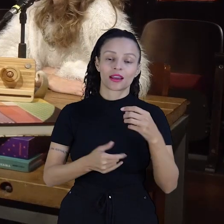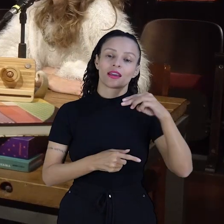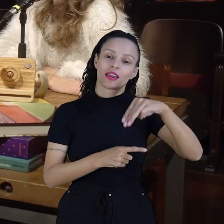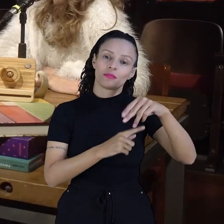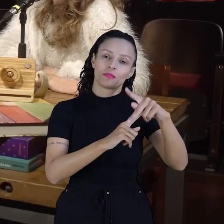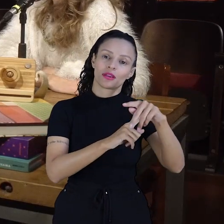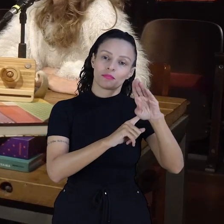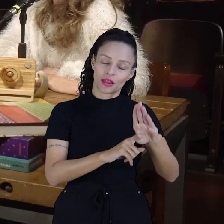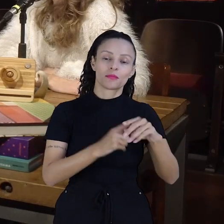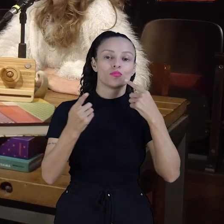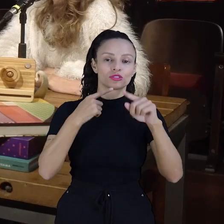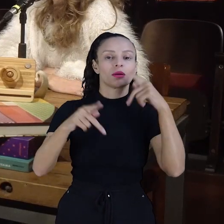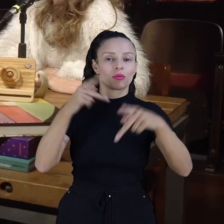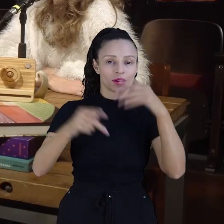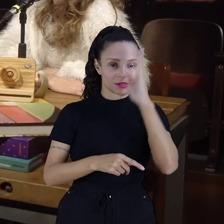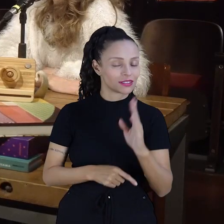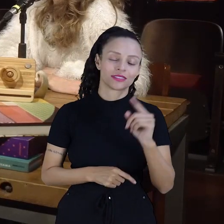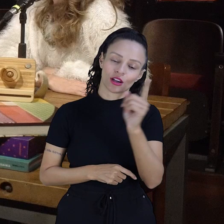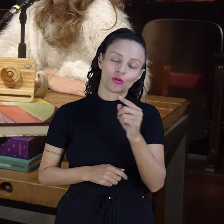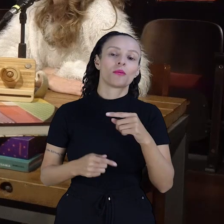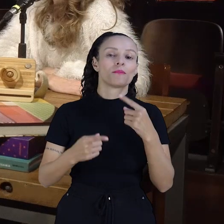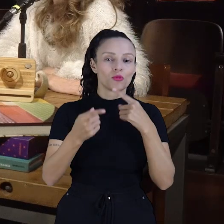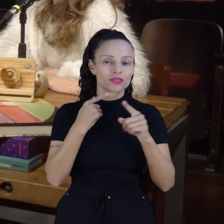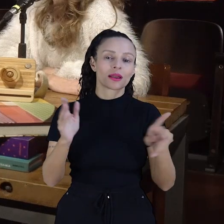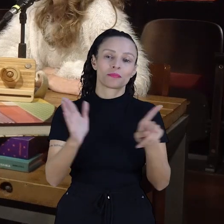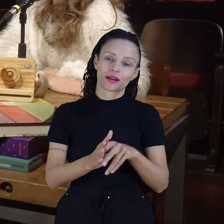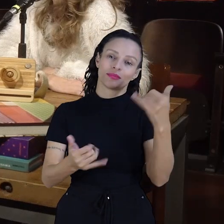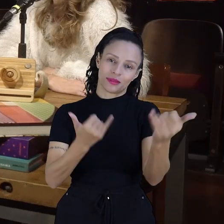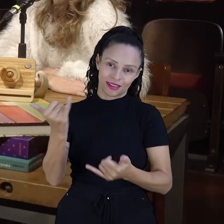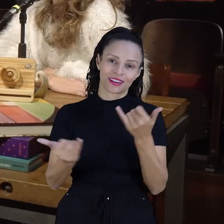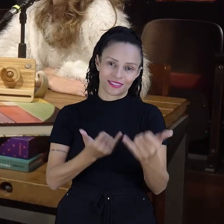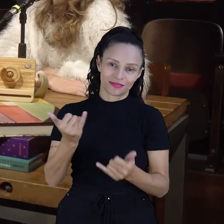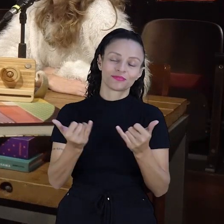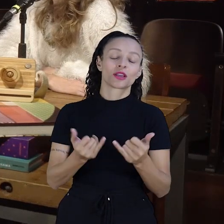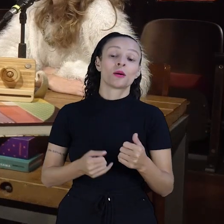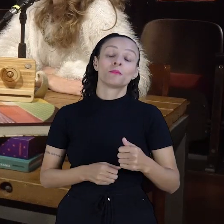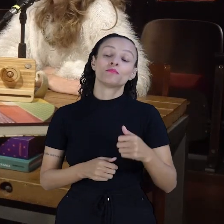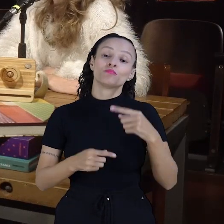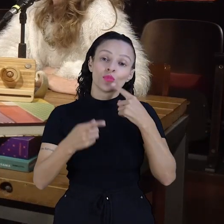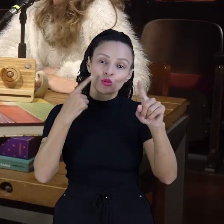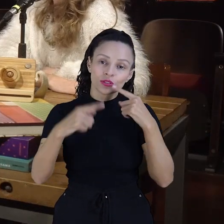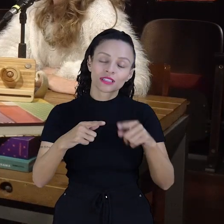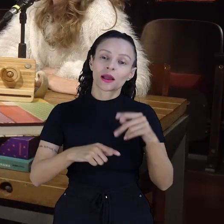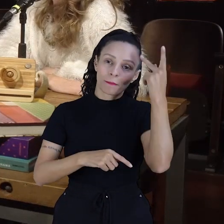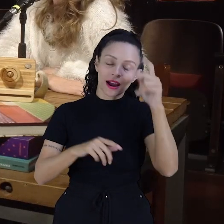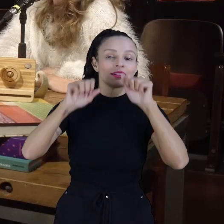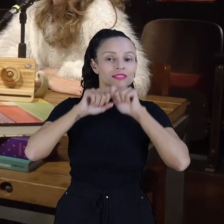brincar. MPB, música popular brasileira, não, música para brincar. Que lindo! Música